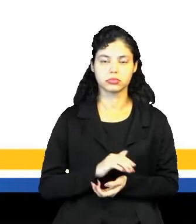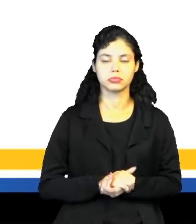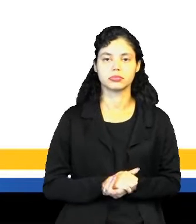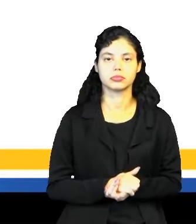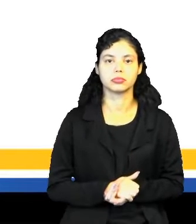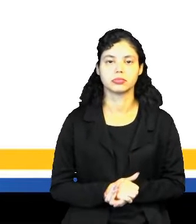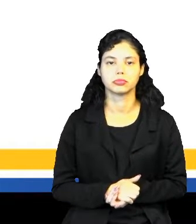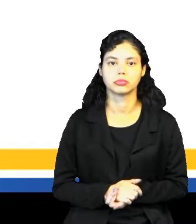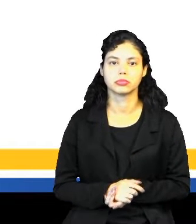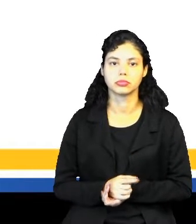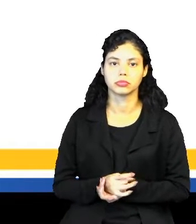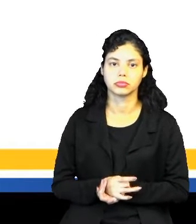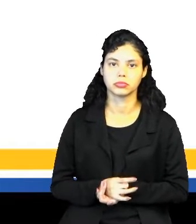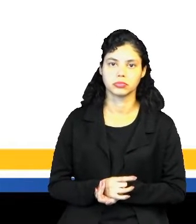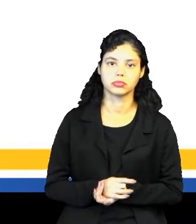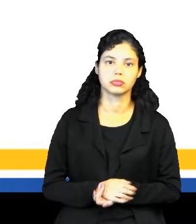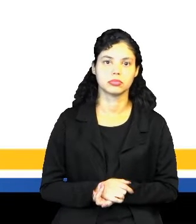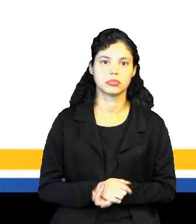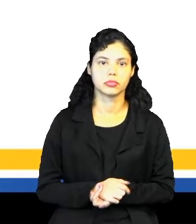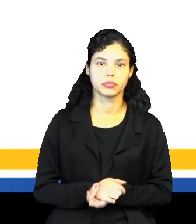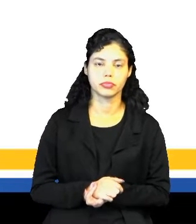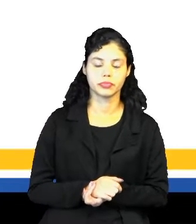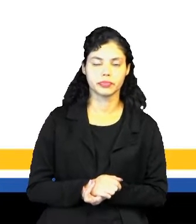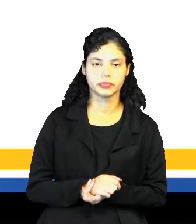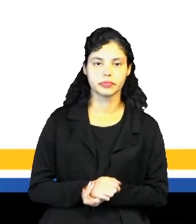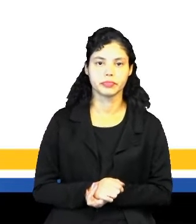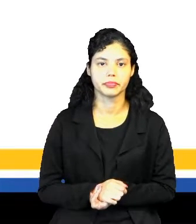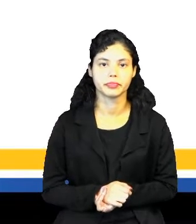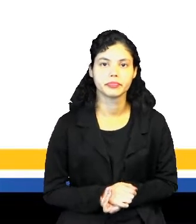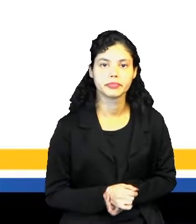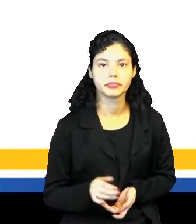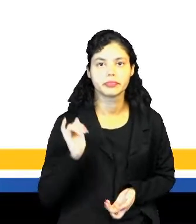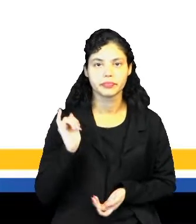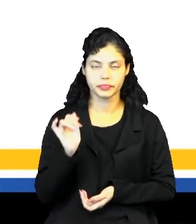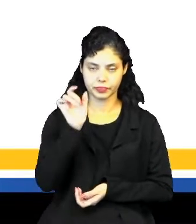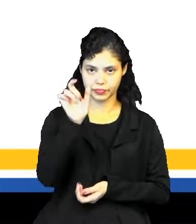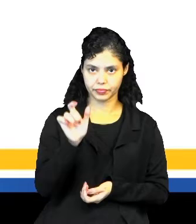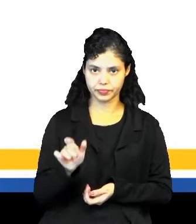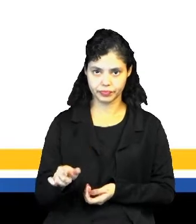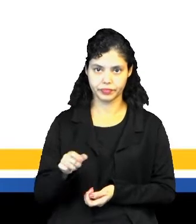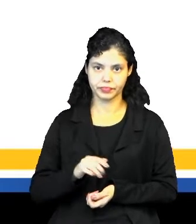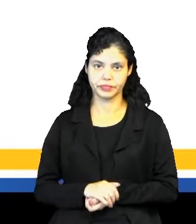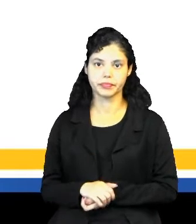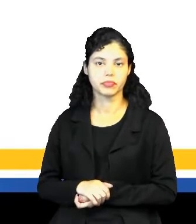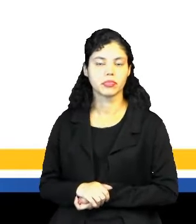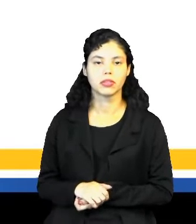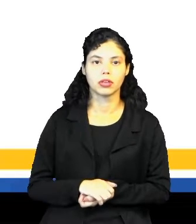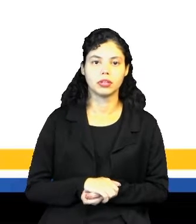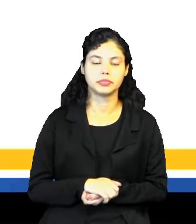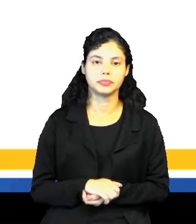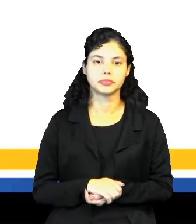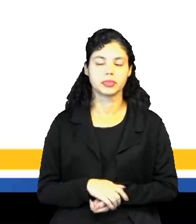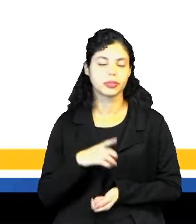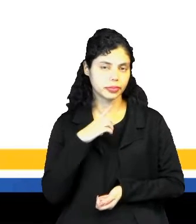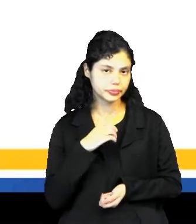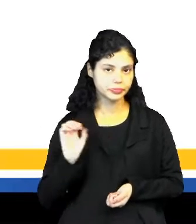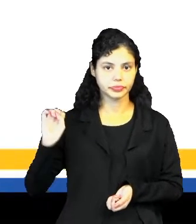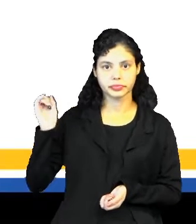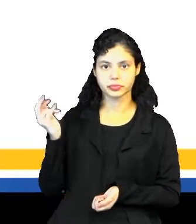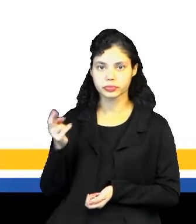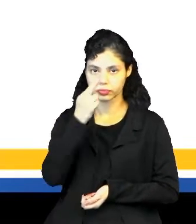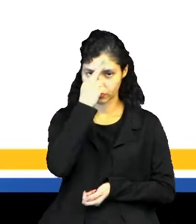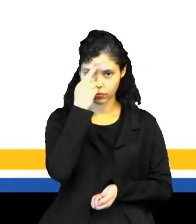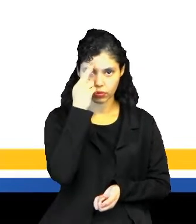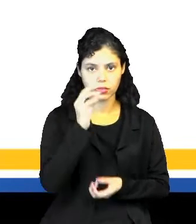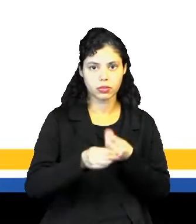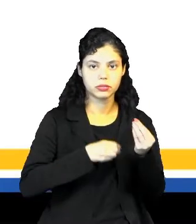onisciente. Tá? Vamos só falar um pouco agora sobre o narrador personagem. Olha só. Narrador personagem participa